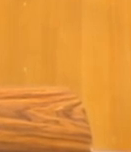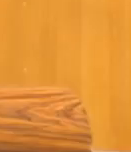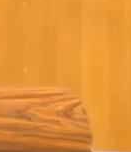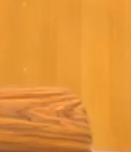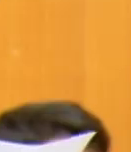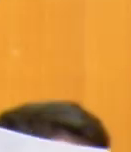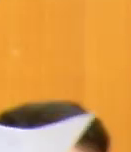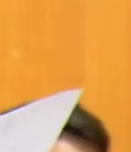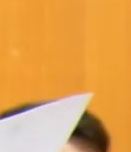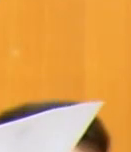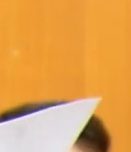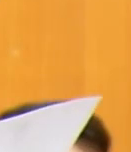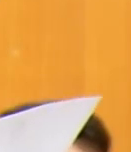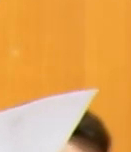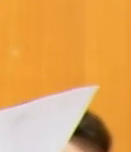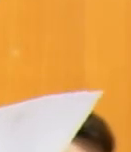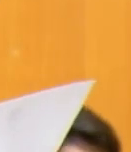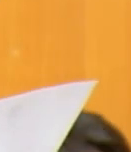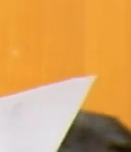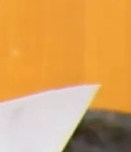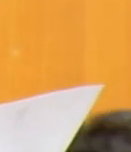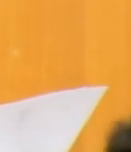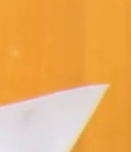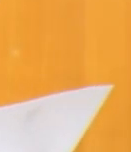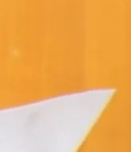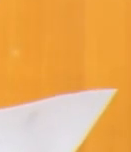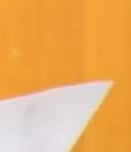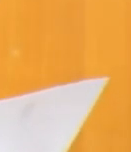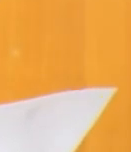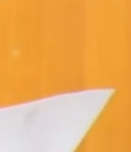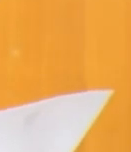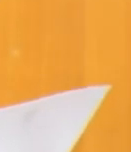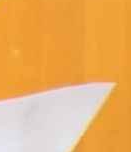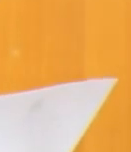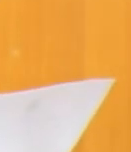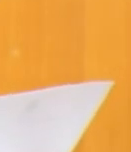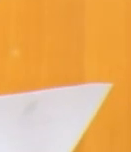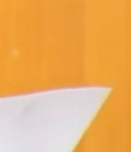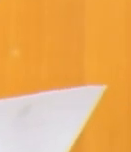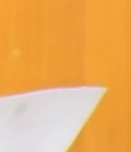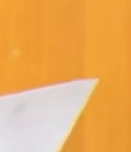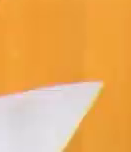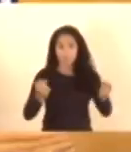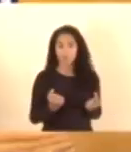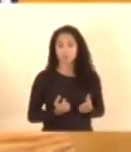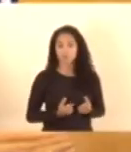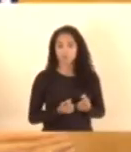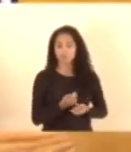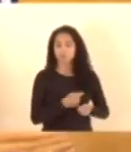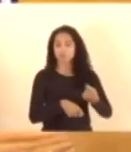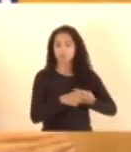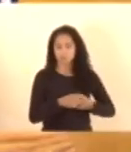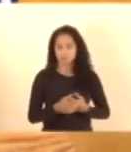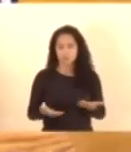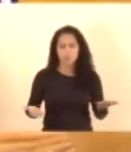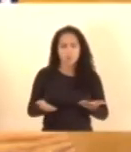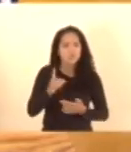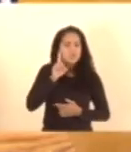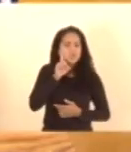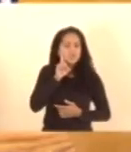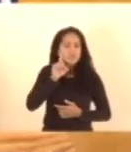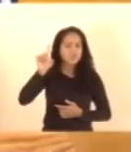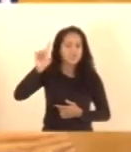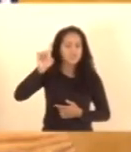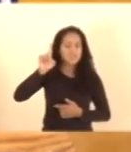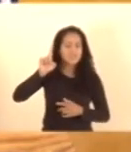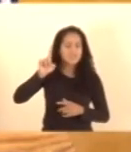novo conselheiro e destacou a importância da união entre os poderes no Espírito Santo. Esse dia marca o resultado